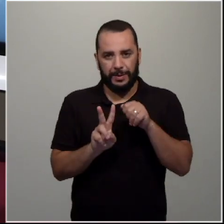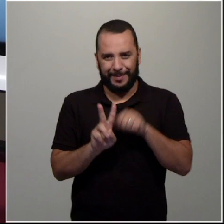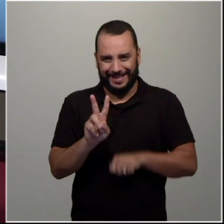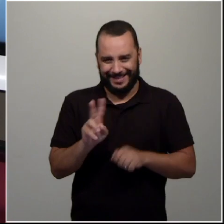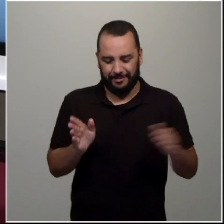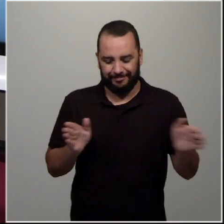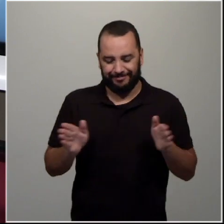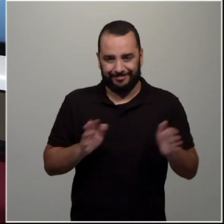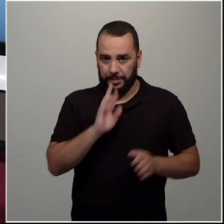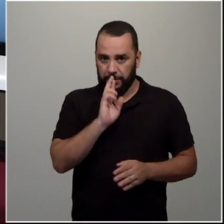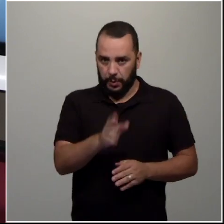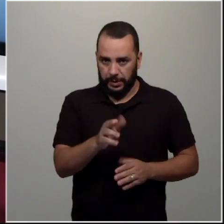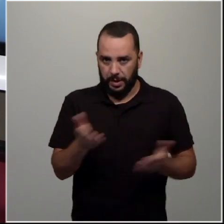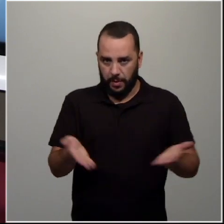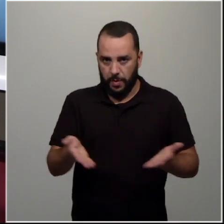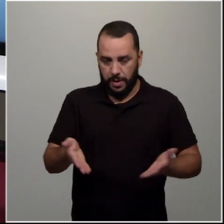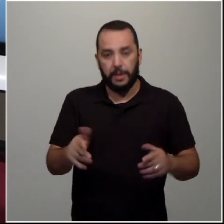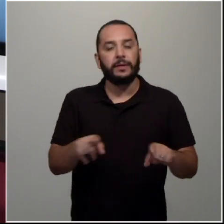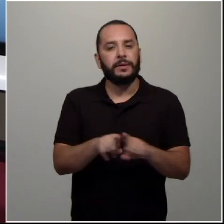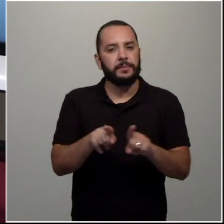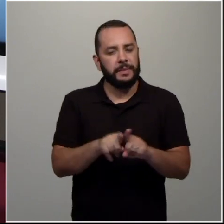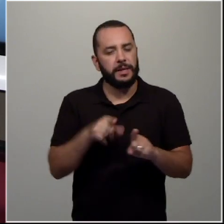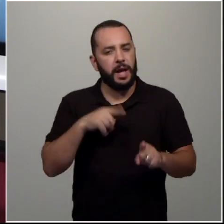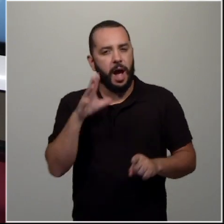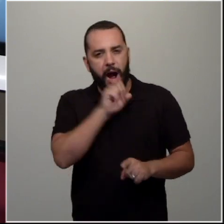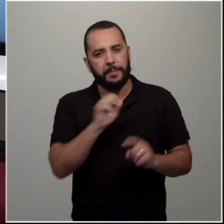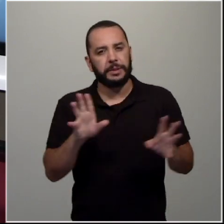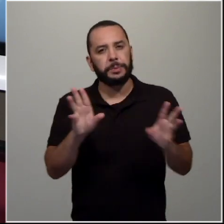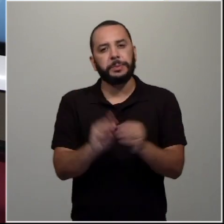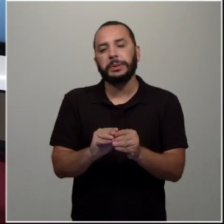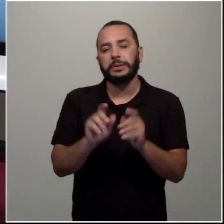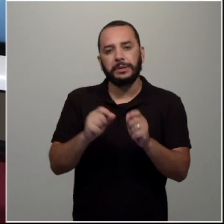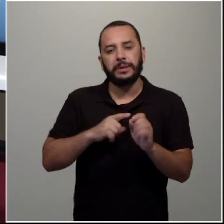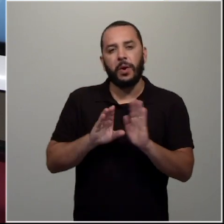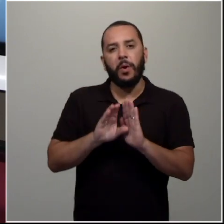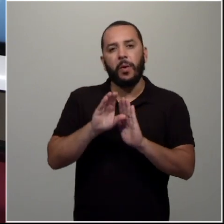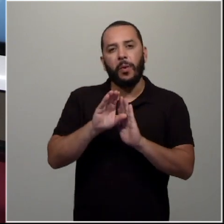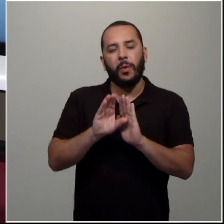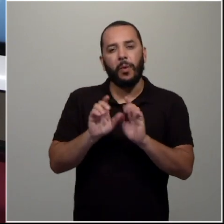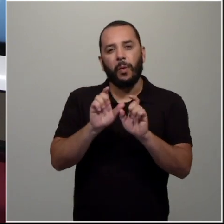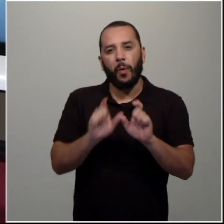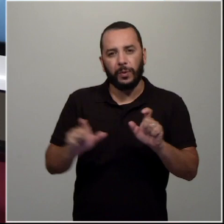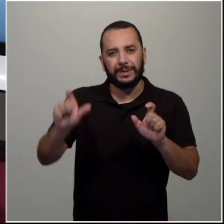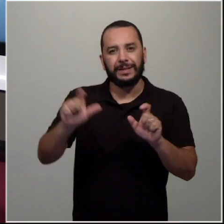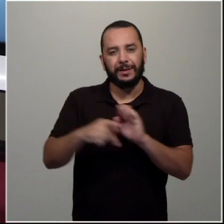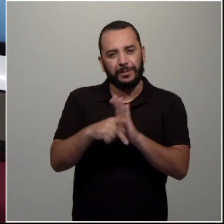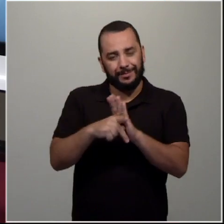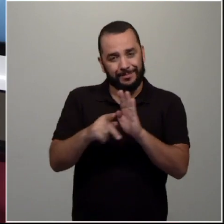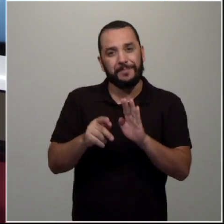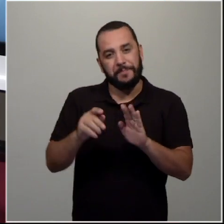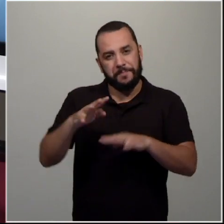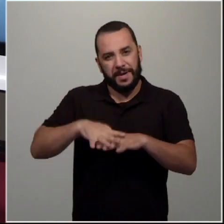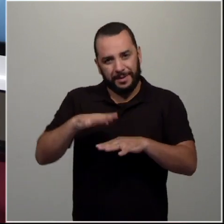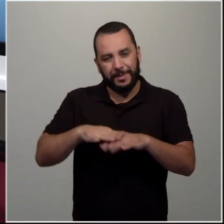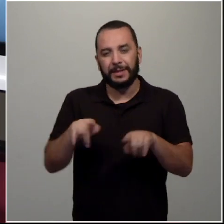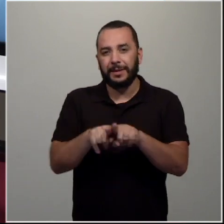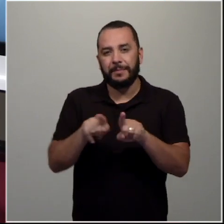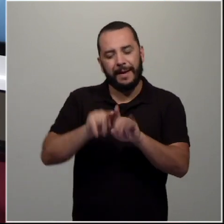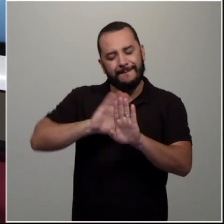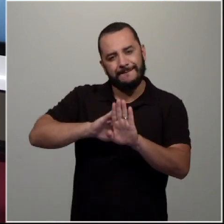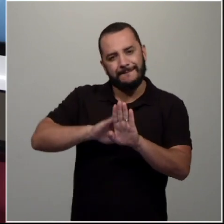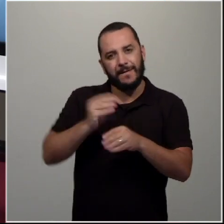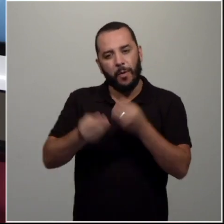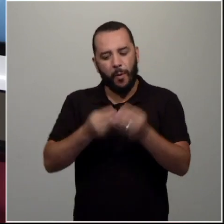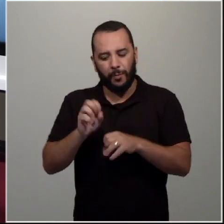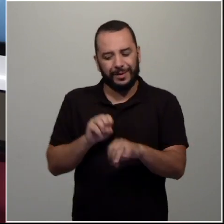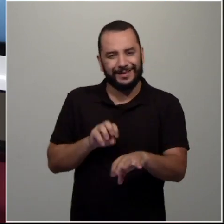vou trazer aqui uma uma breve exploração sobre uma concepção de matemática de seu ensino é um pouco o que está por trás aqui